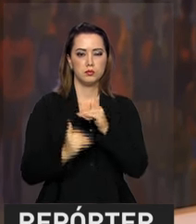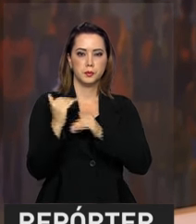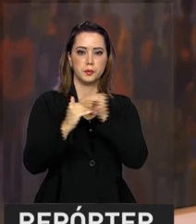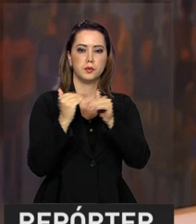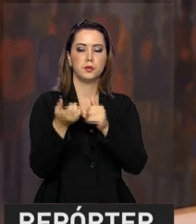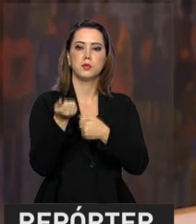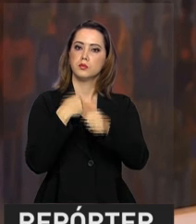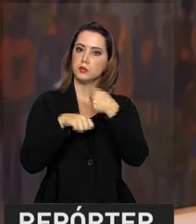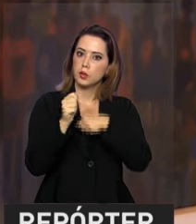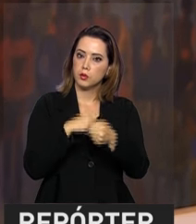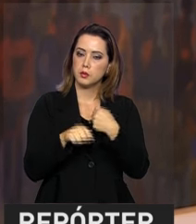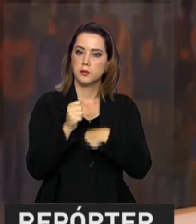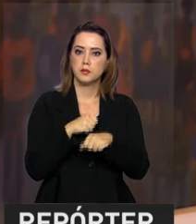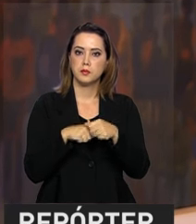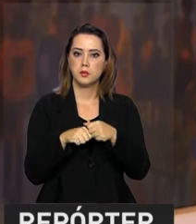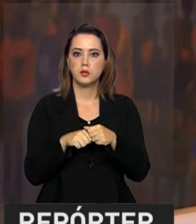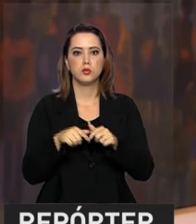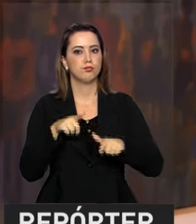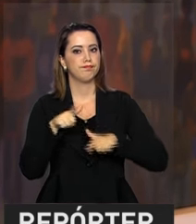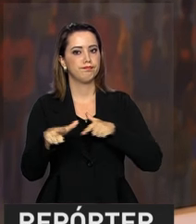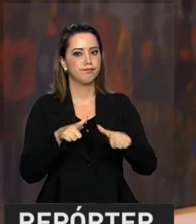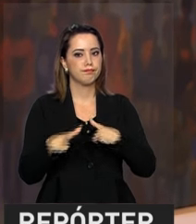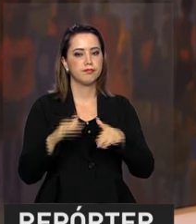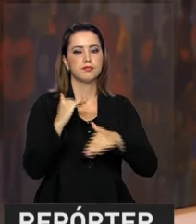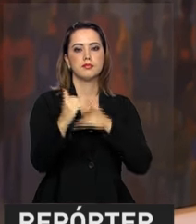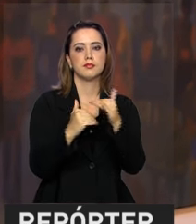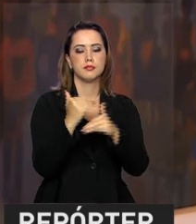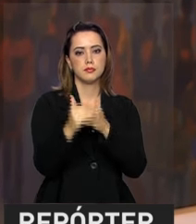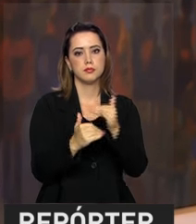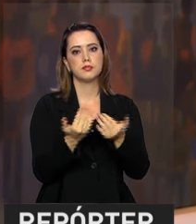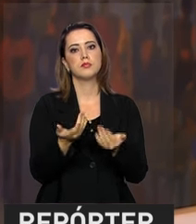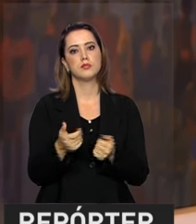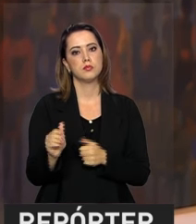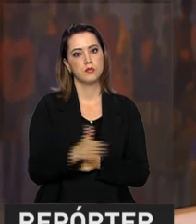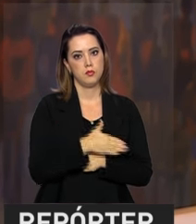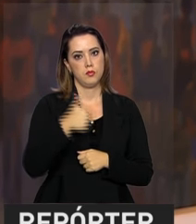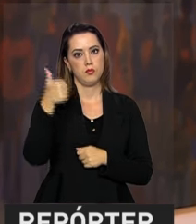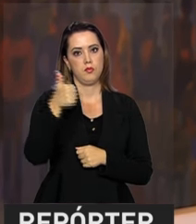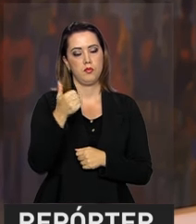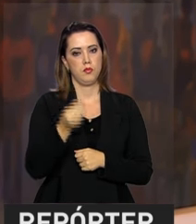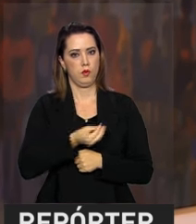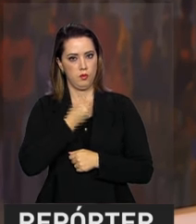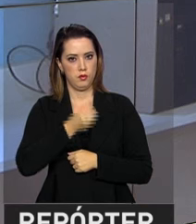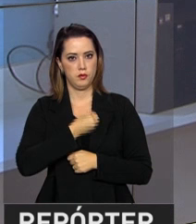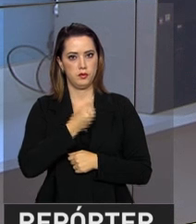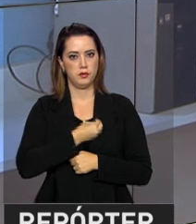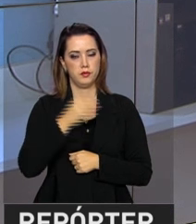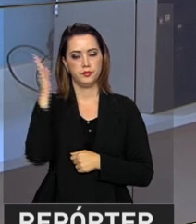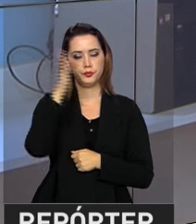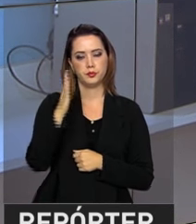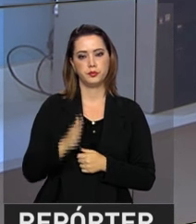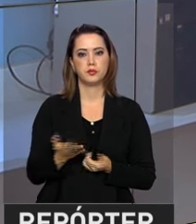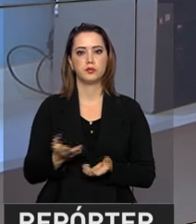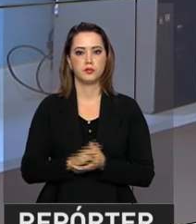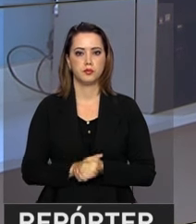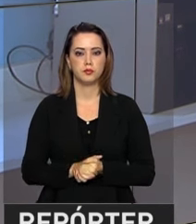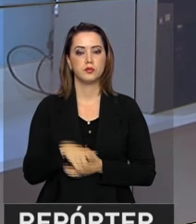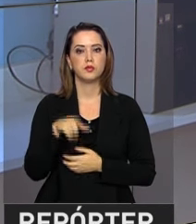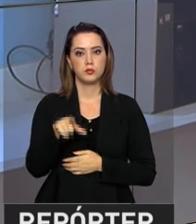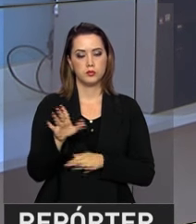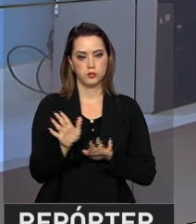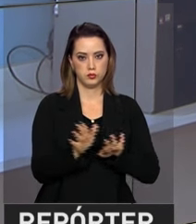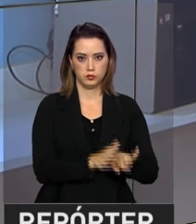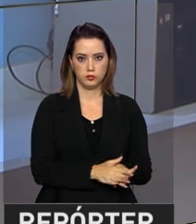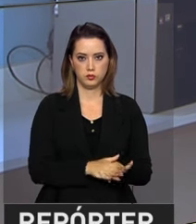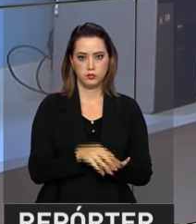crescimento, a retomada dos empregos e a melhoria da qualidade de vida do cidadão brasileiro. Os candidatos que não